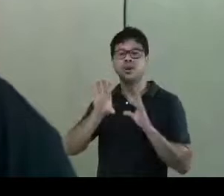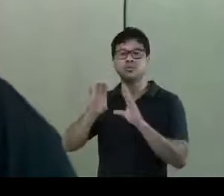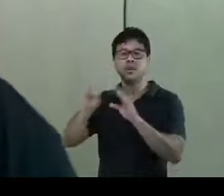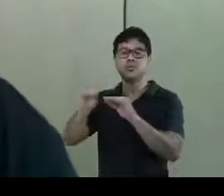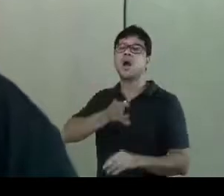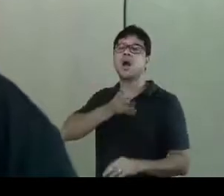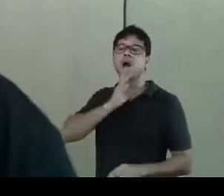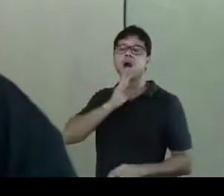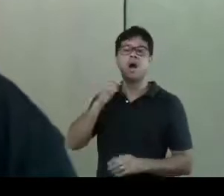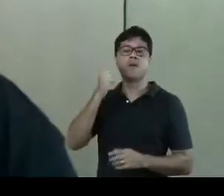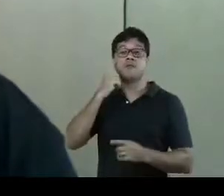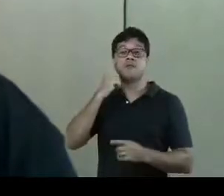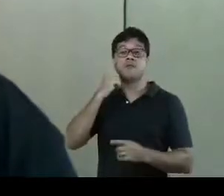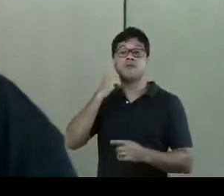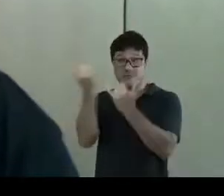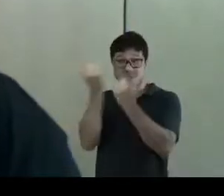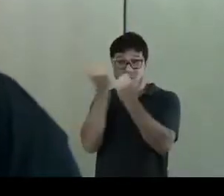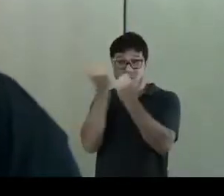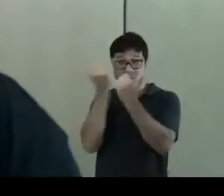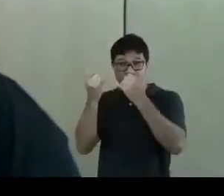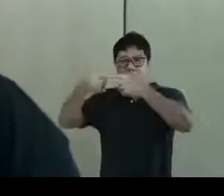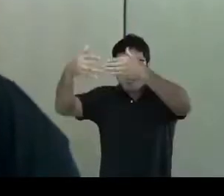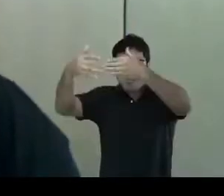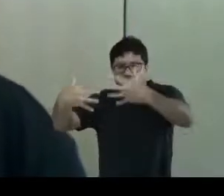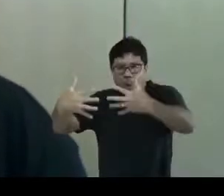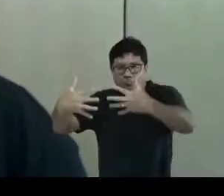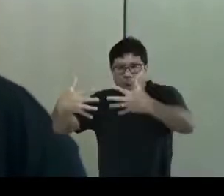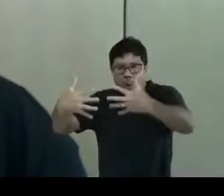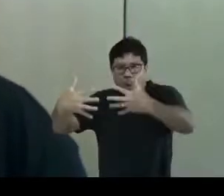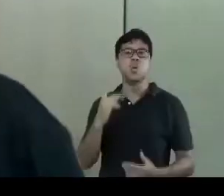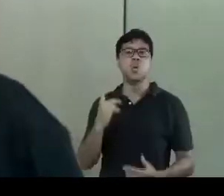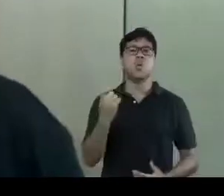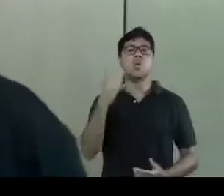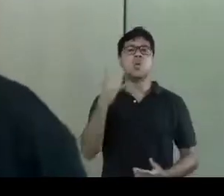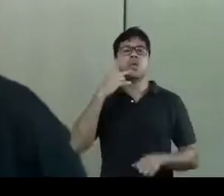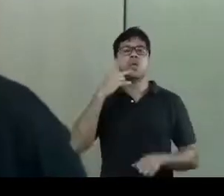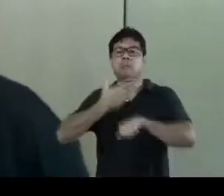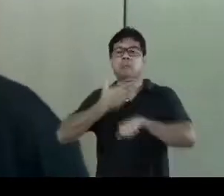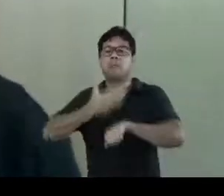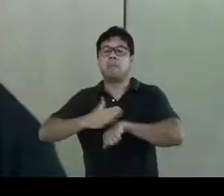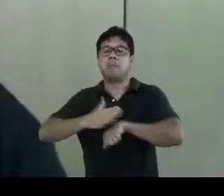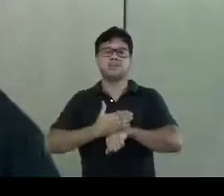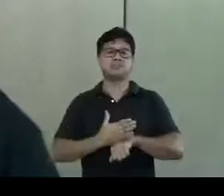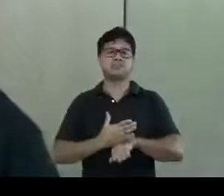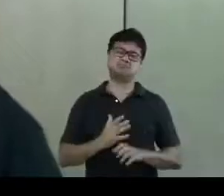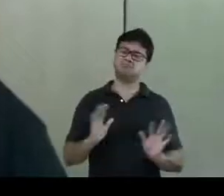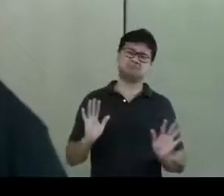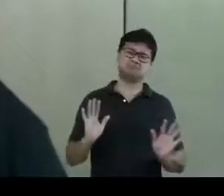da possibilidade desses dados eles não servirem unicamente à prática,